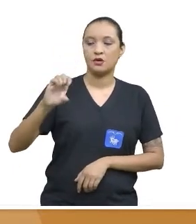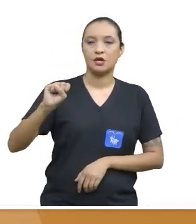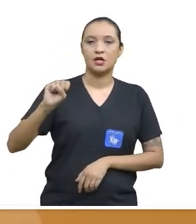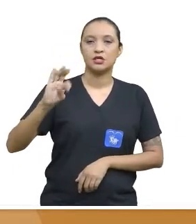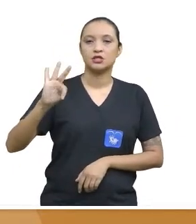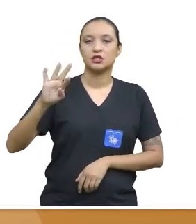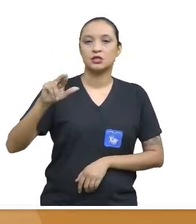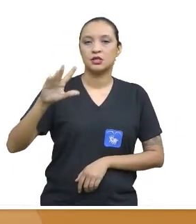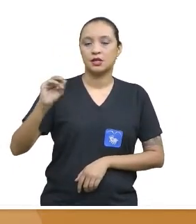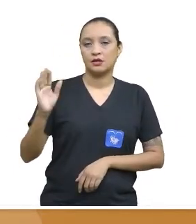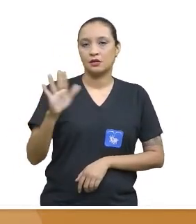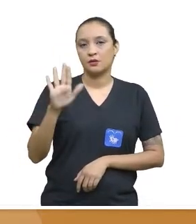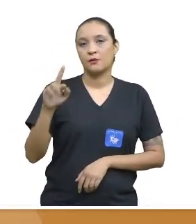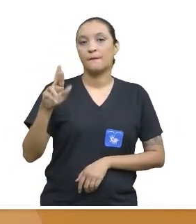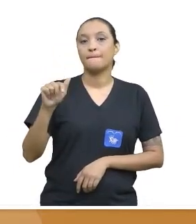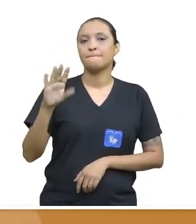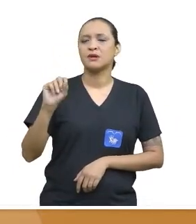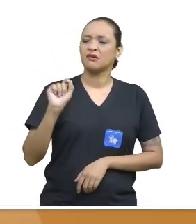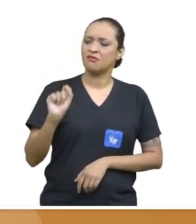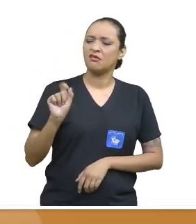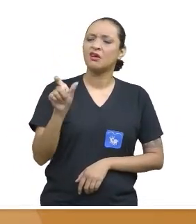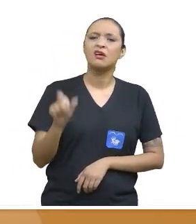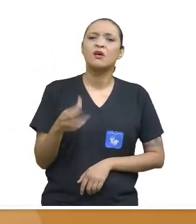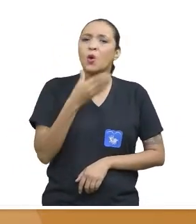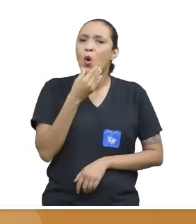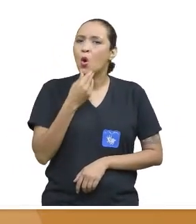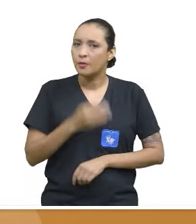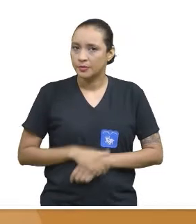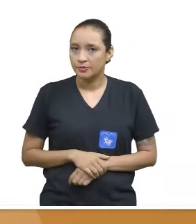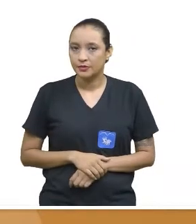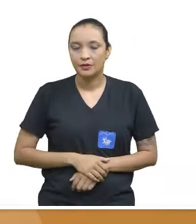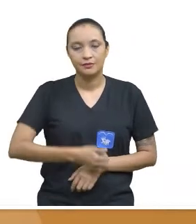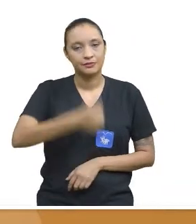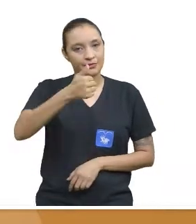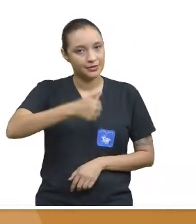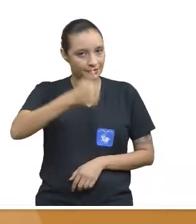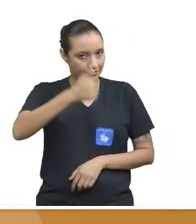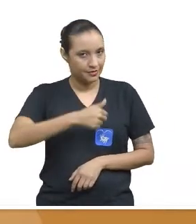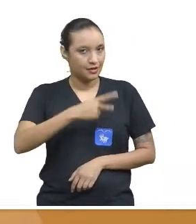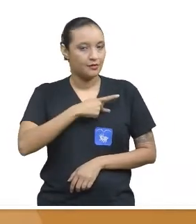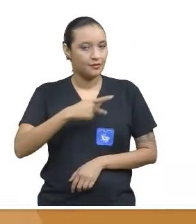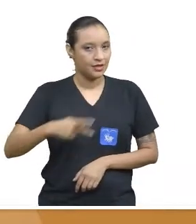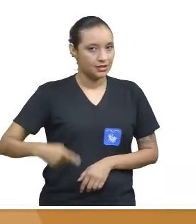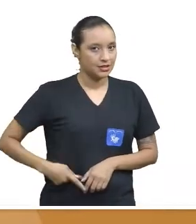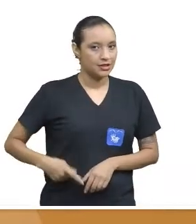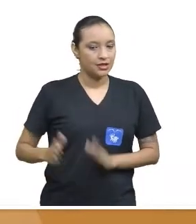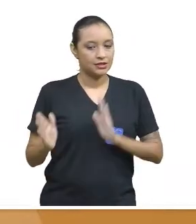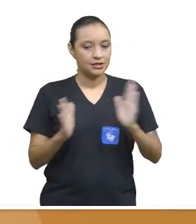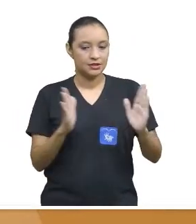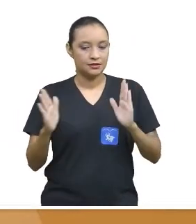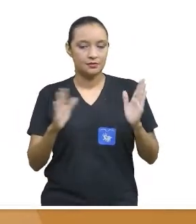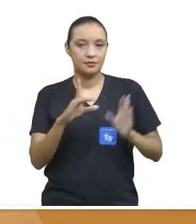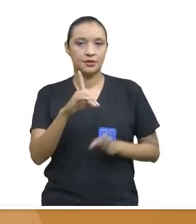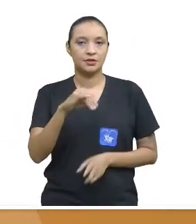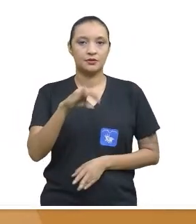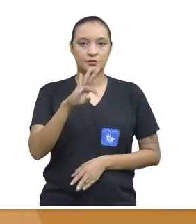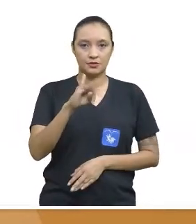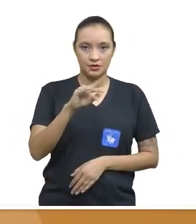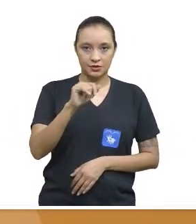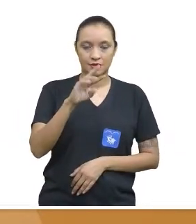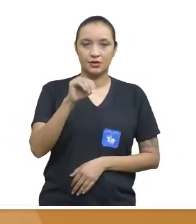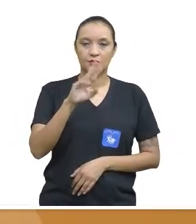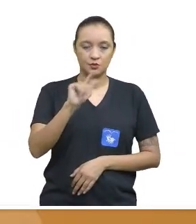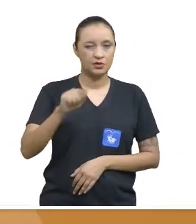operação. Quem é Castelo Branco, professora? O primeiro presidente da ditadura militar, que nós vamos já falar daqui para